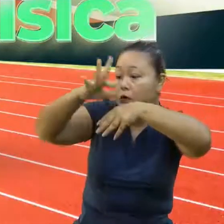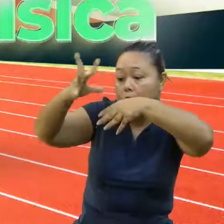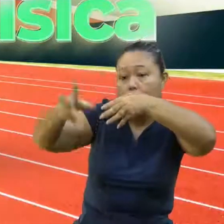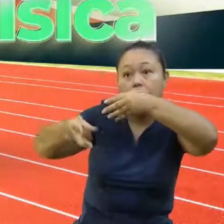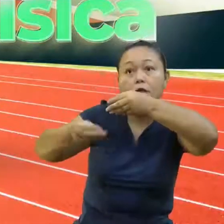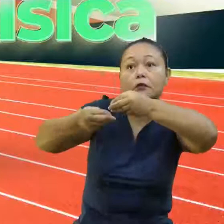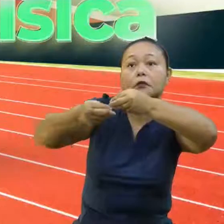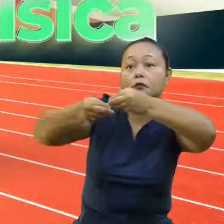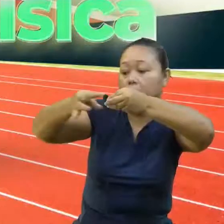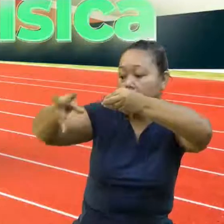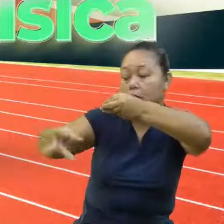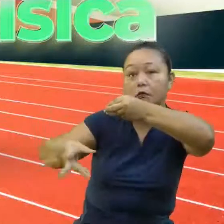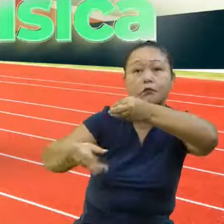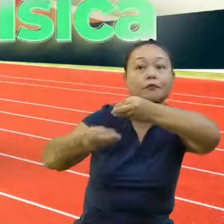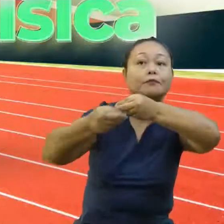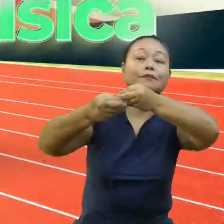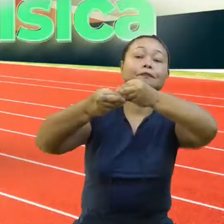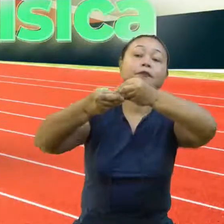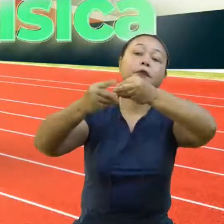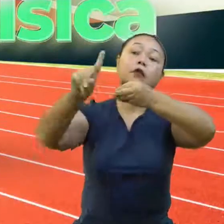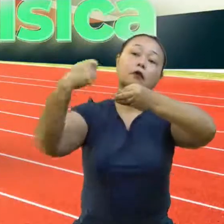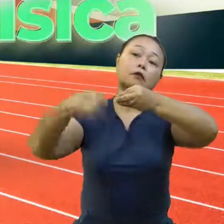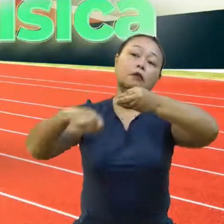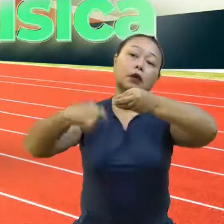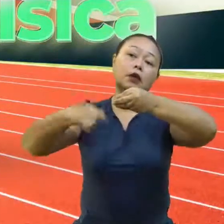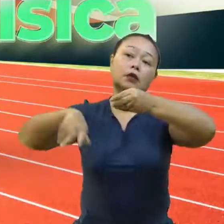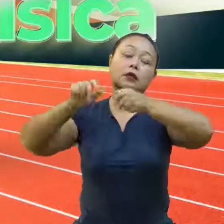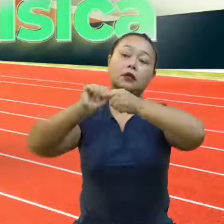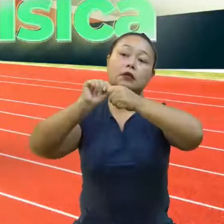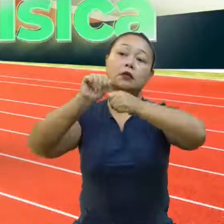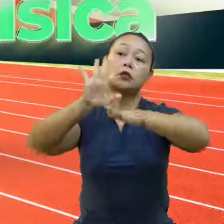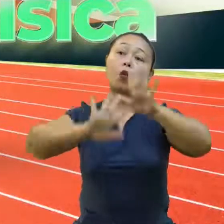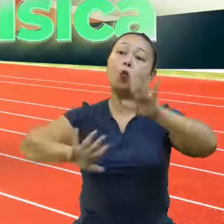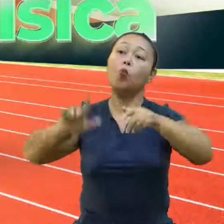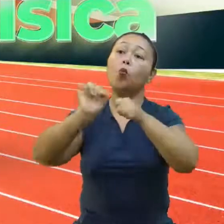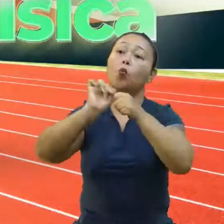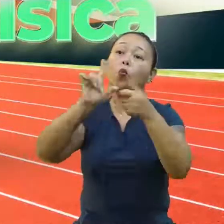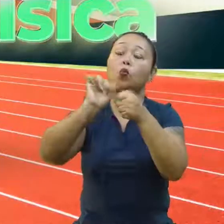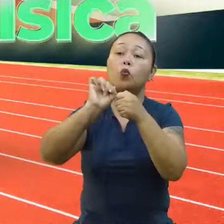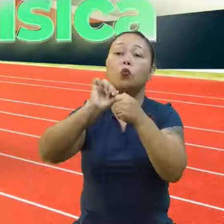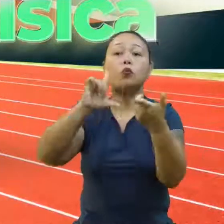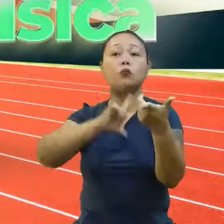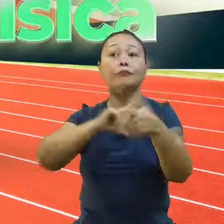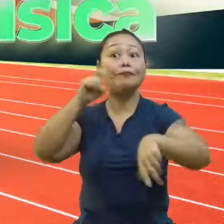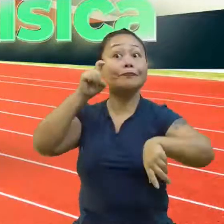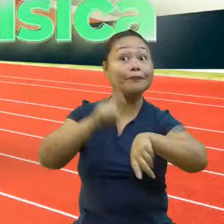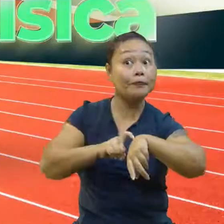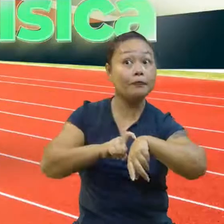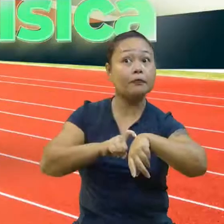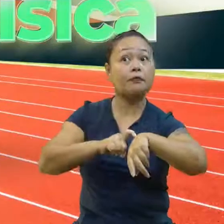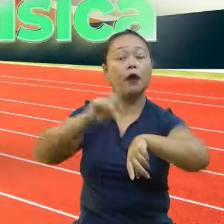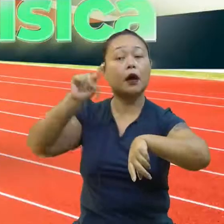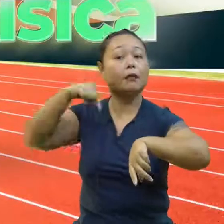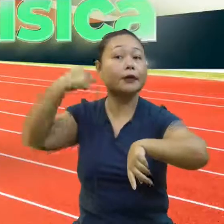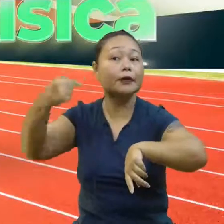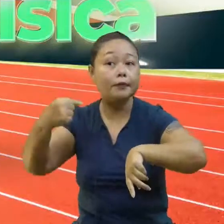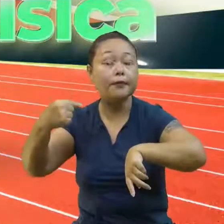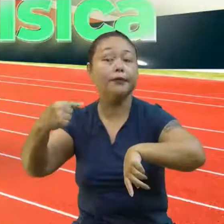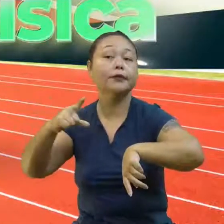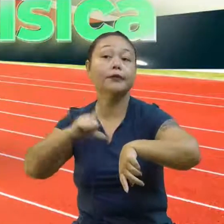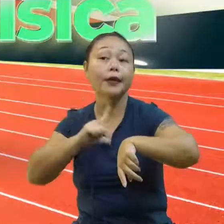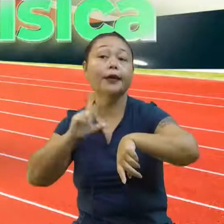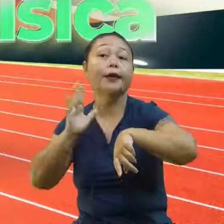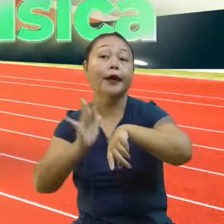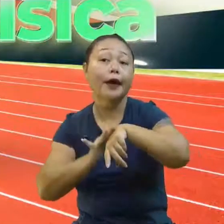junta. E é por isso que a gente precisa cuidar em tempo, para que você não tenha doença para depois cuidar. Agora, nós